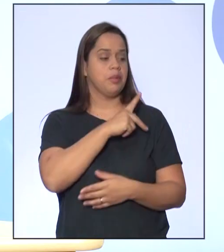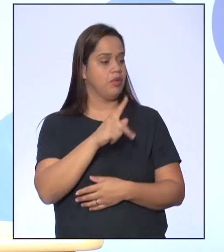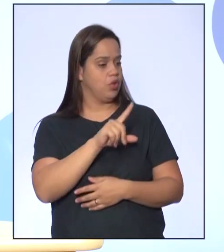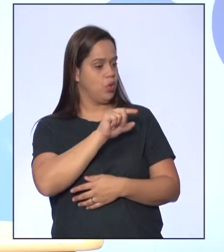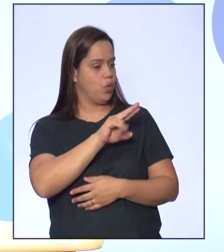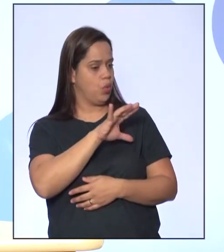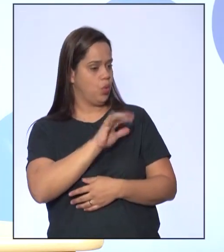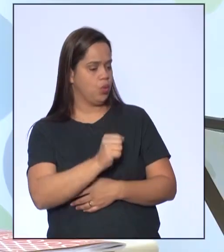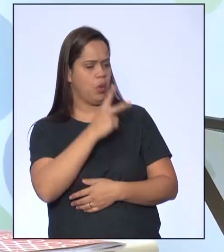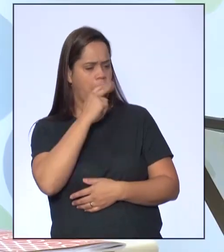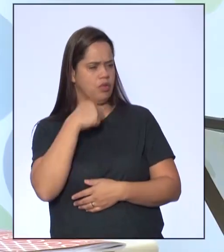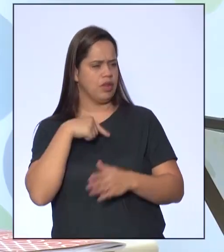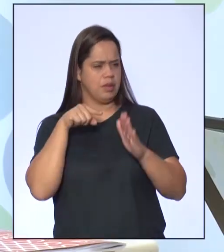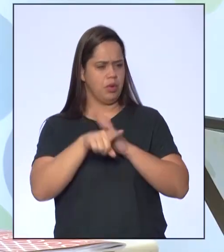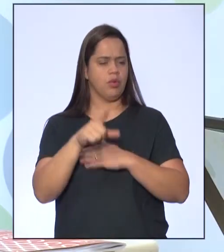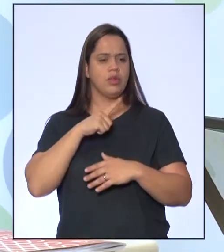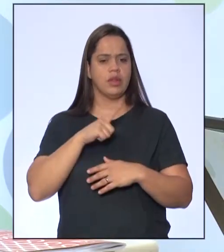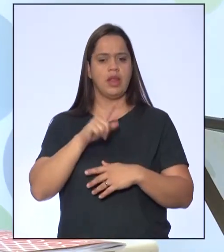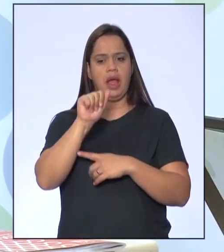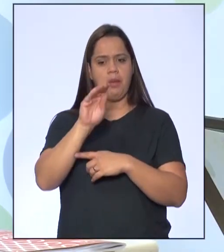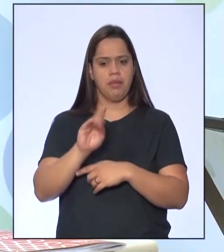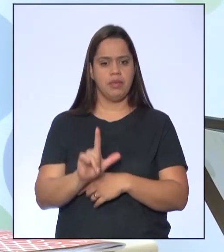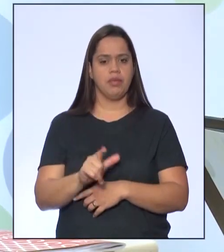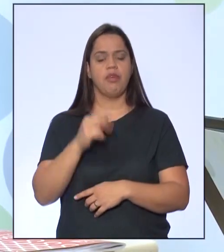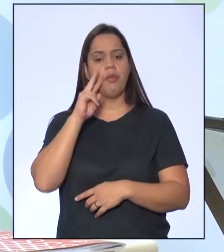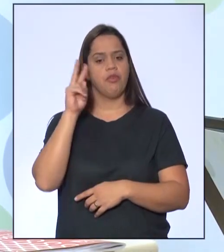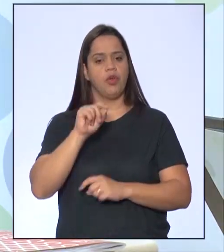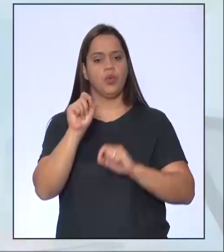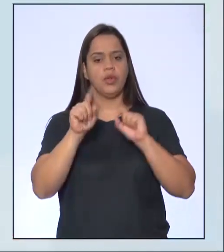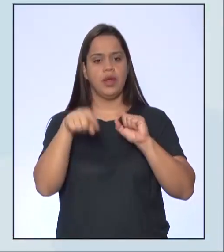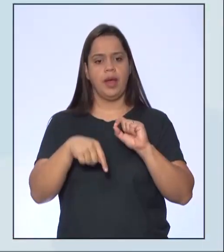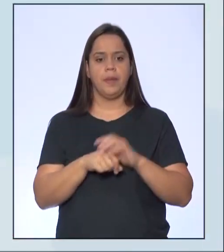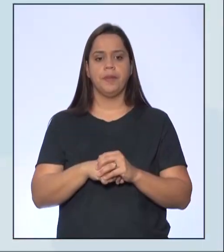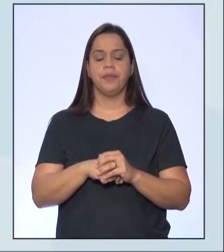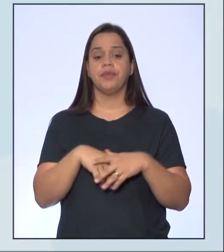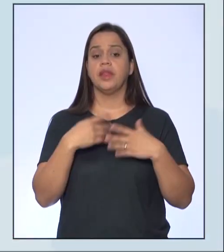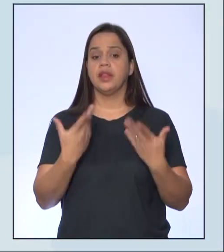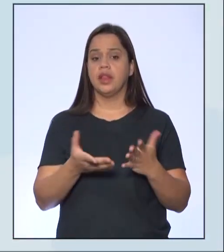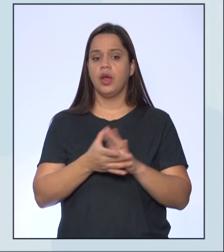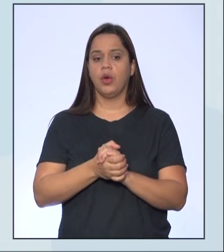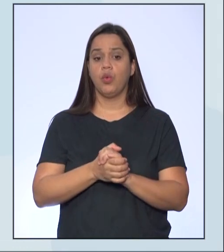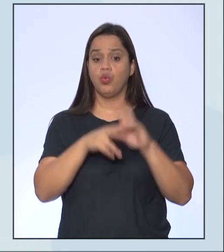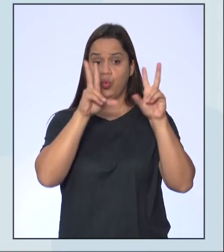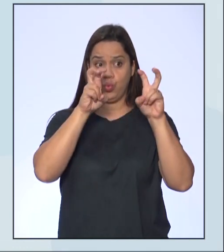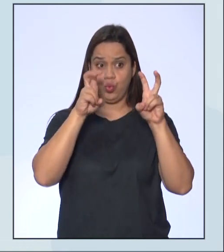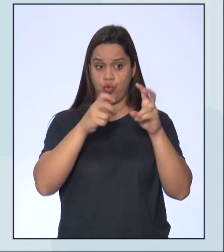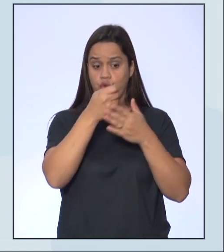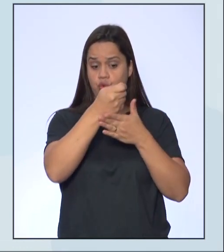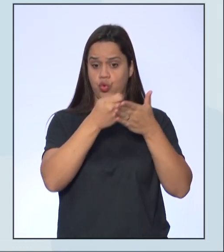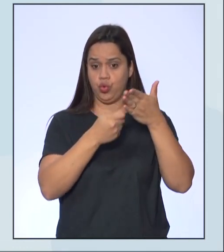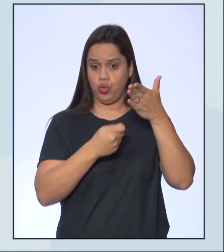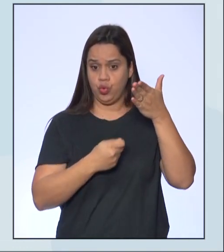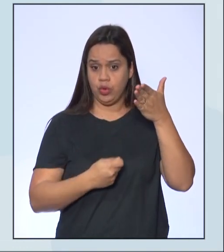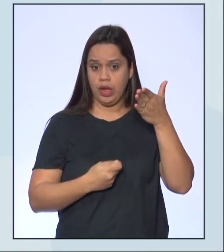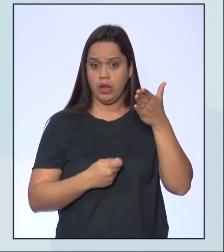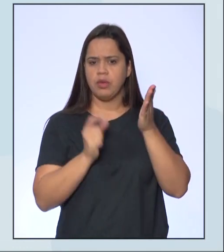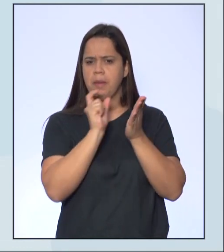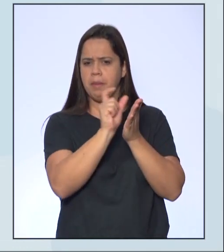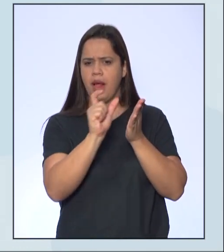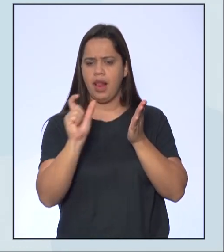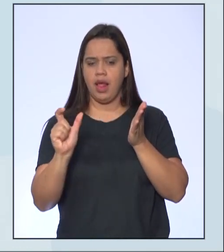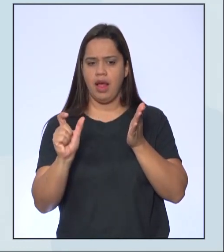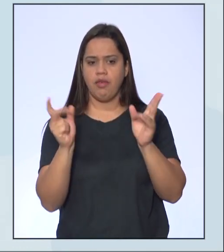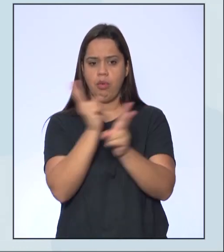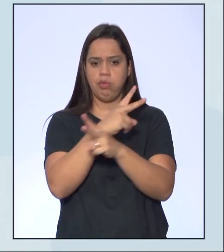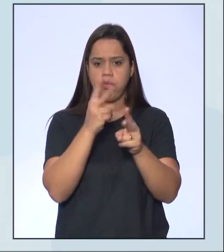alternativa. Sim, exatamente. Então vamos lá. Tanto no título da fábula quanto no corpo do texto, as palavras vento e sol